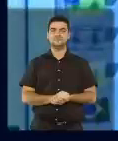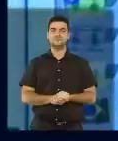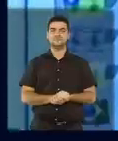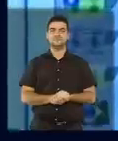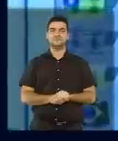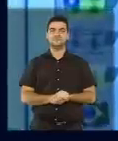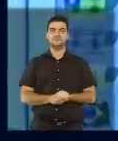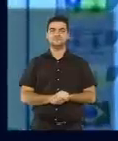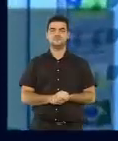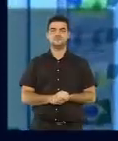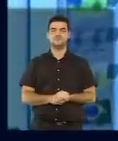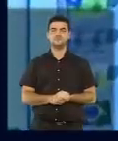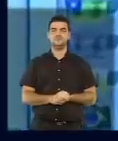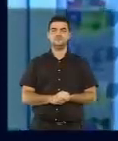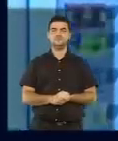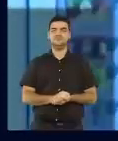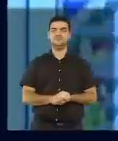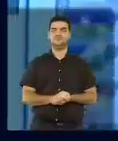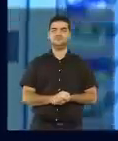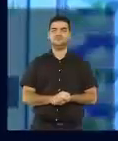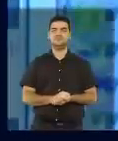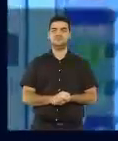E aí